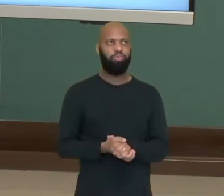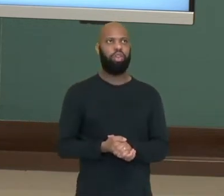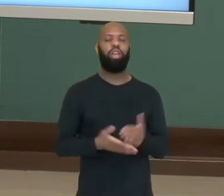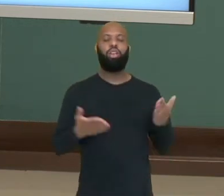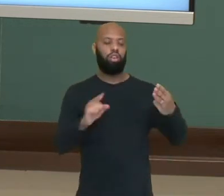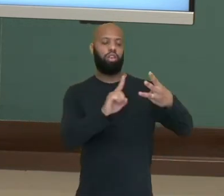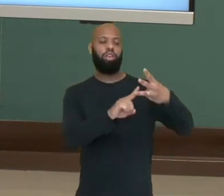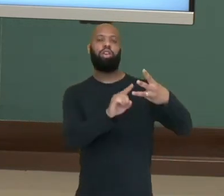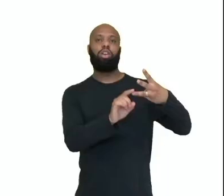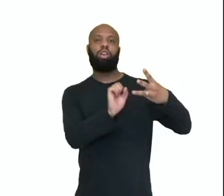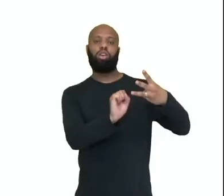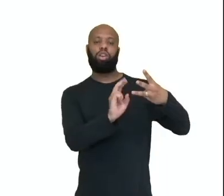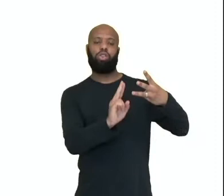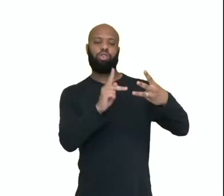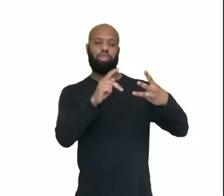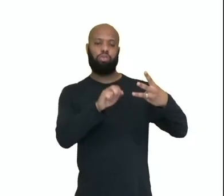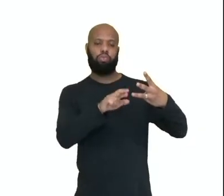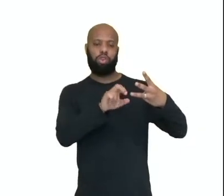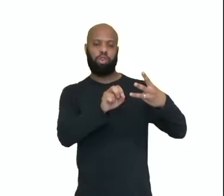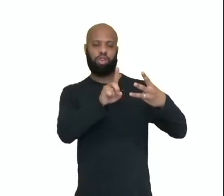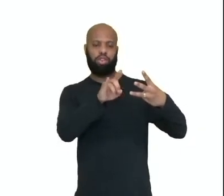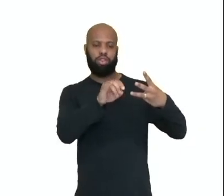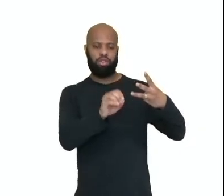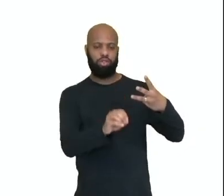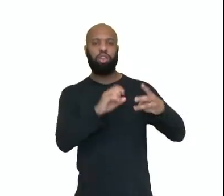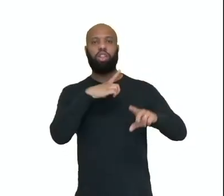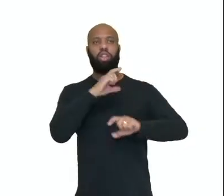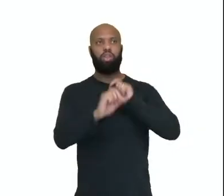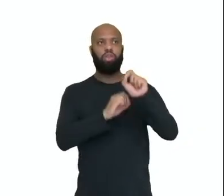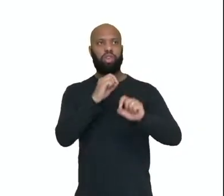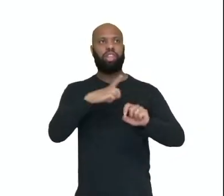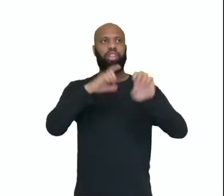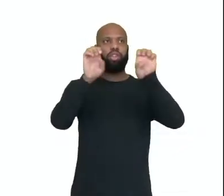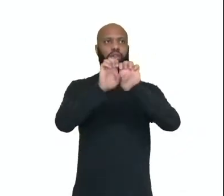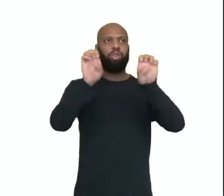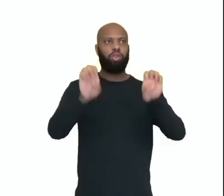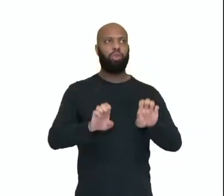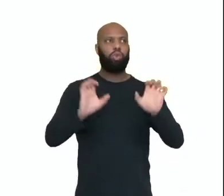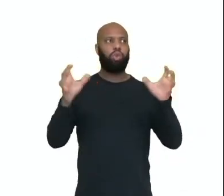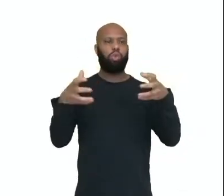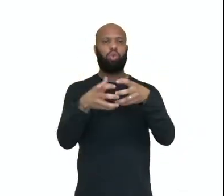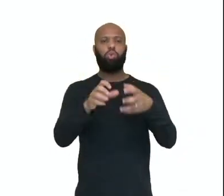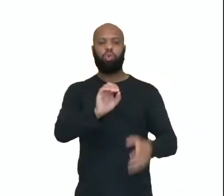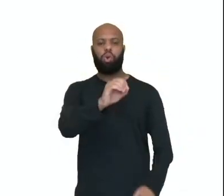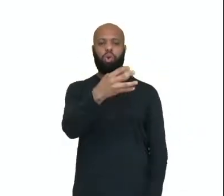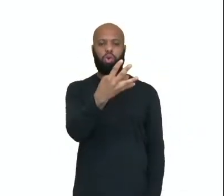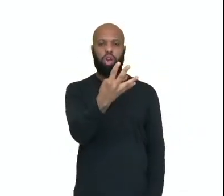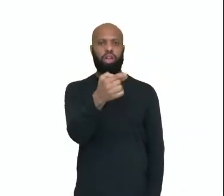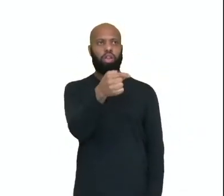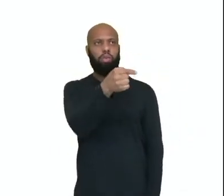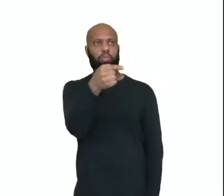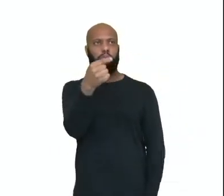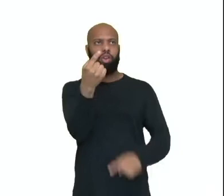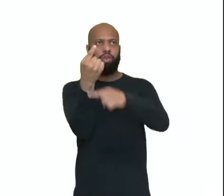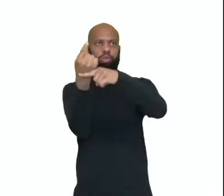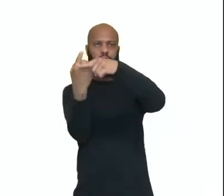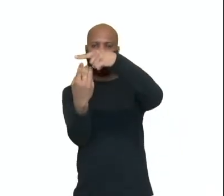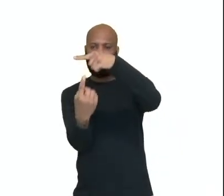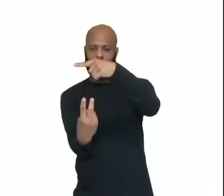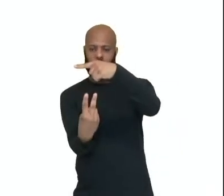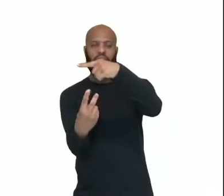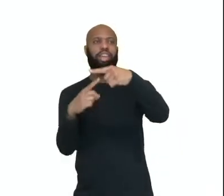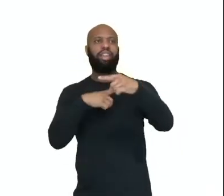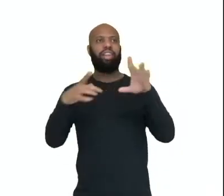E os superóxidos? São óxidos que apresentam em sua estrutura o grupo O4 menos meio, ligado a um